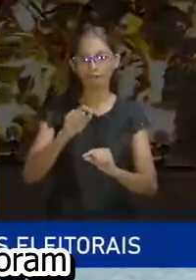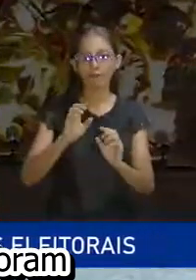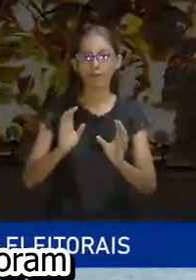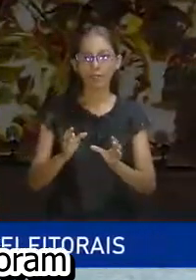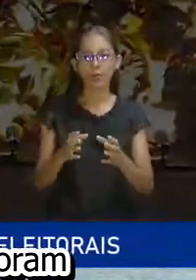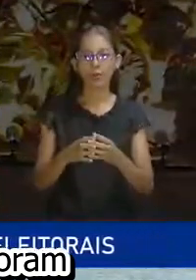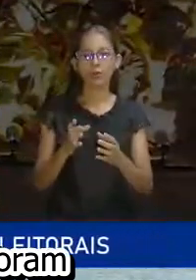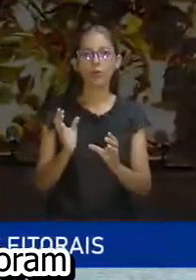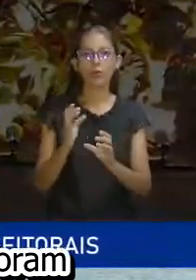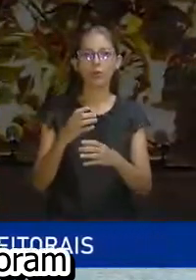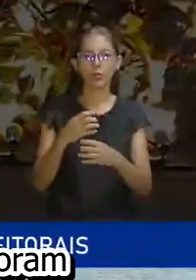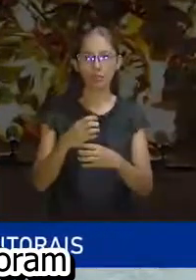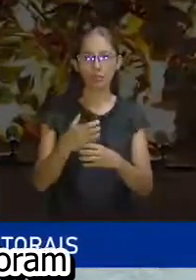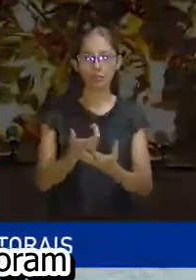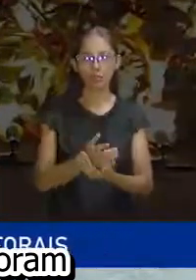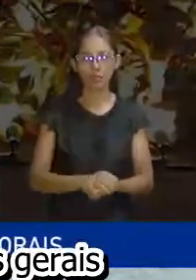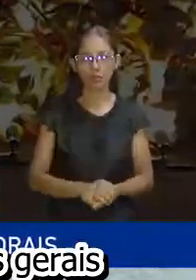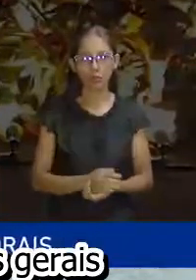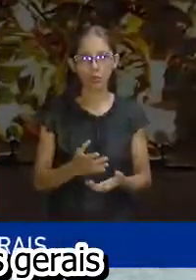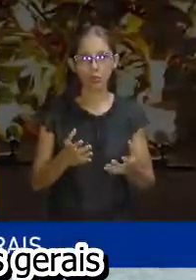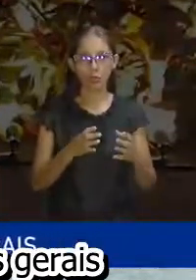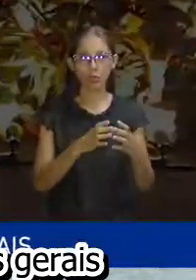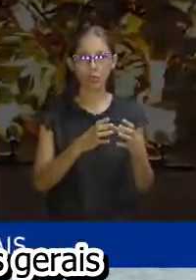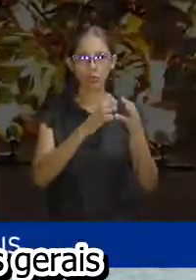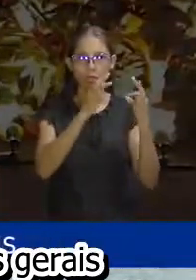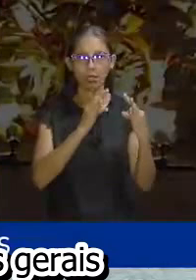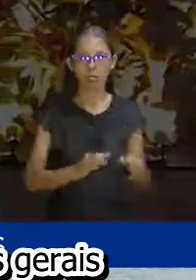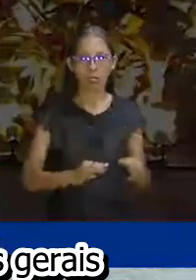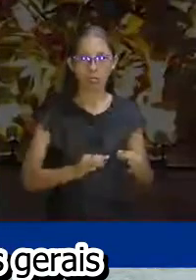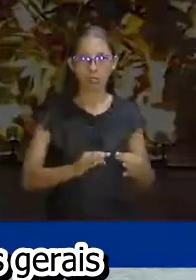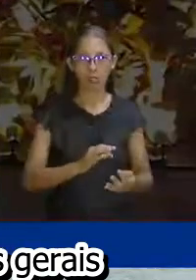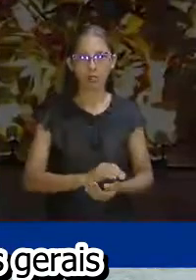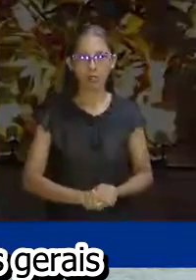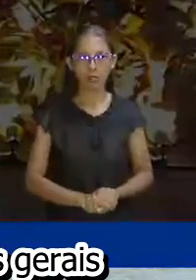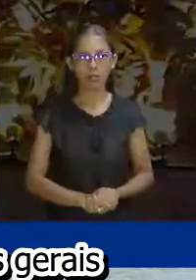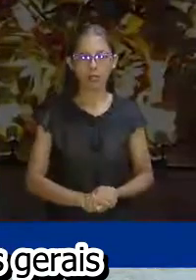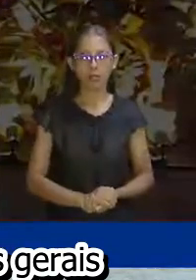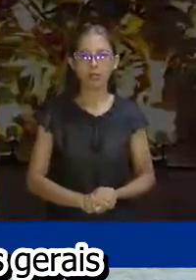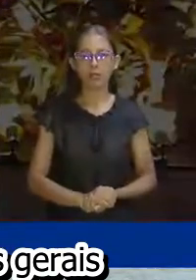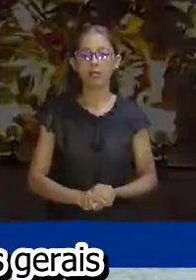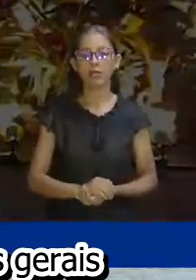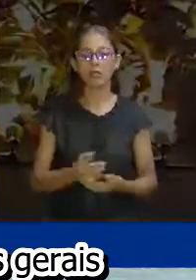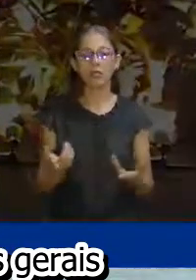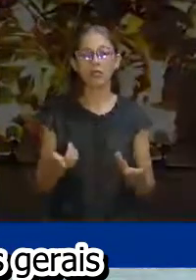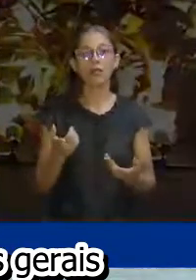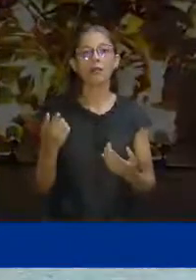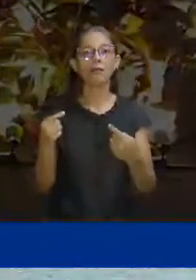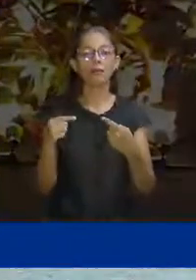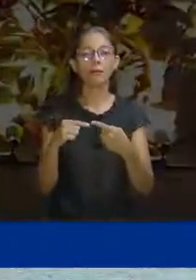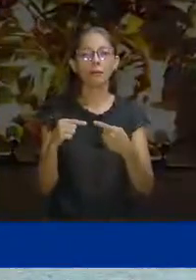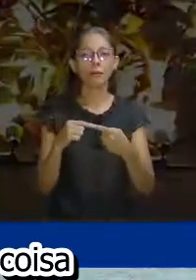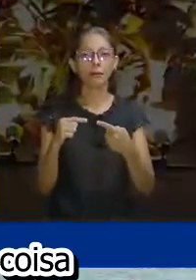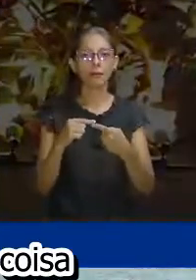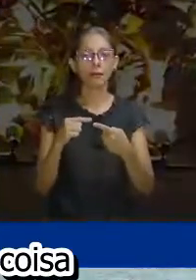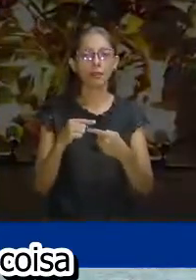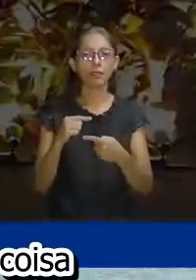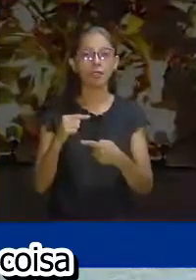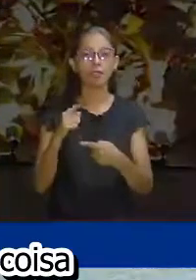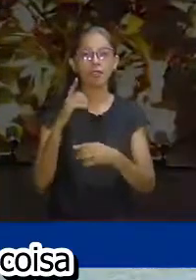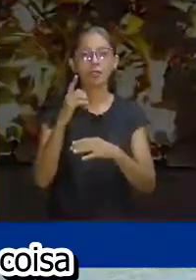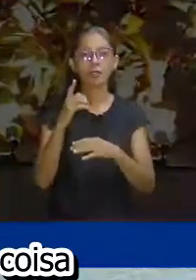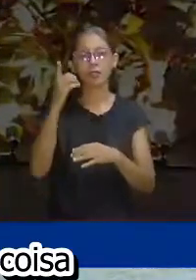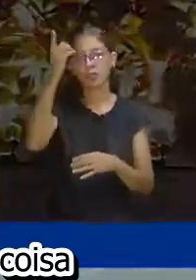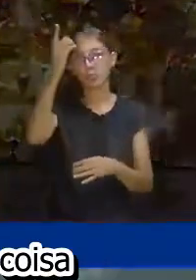Os termos técnicos hoje foram debatidos pelos nossos gloriosos e valorosos diretores gerais